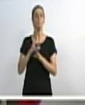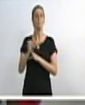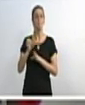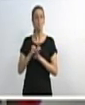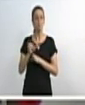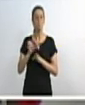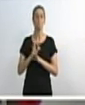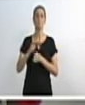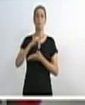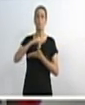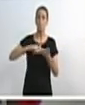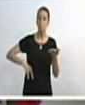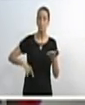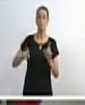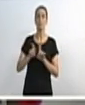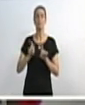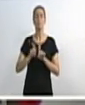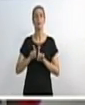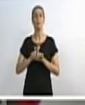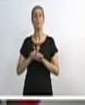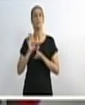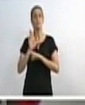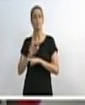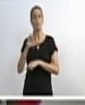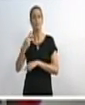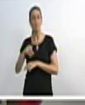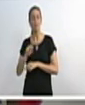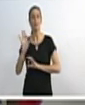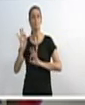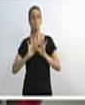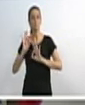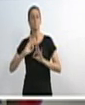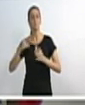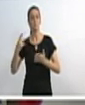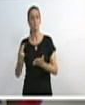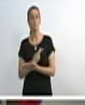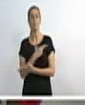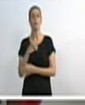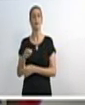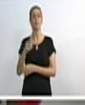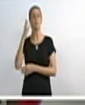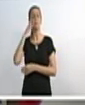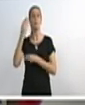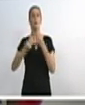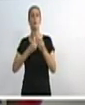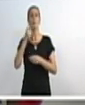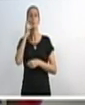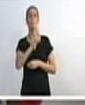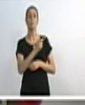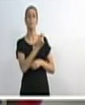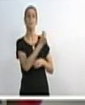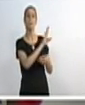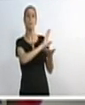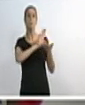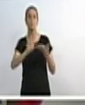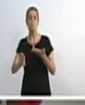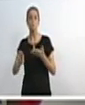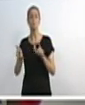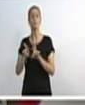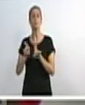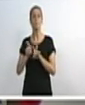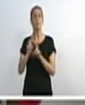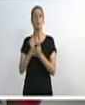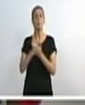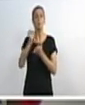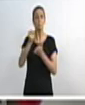dia, poder promover seus eventos, poder buscar recursos, verbas, emendas parlamentares e subvenções.